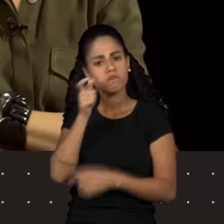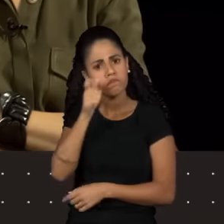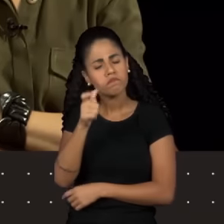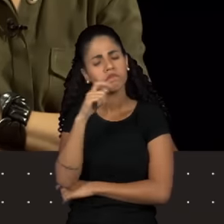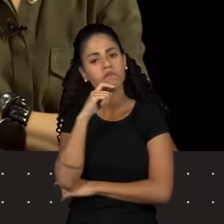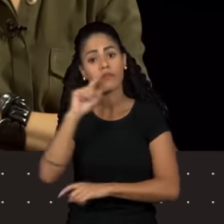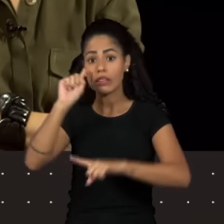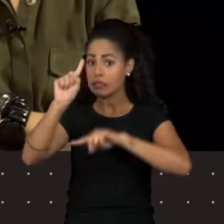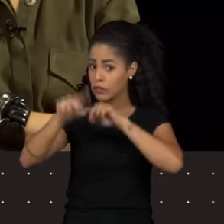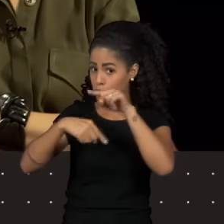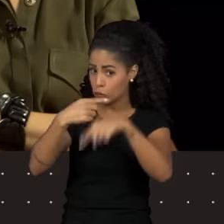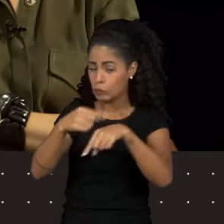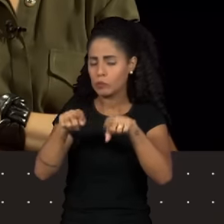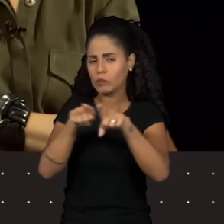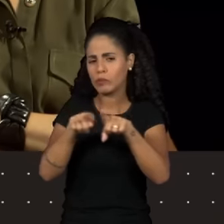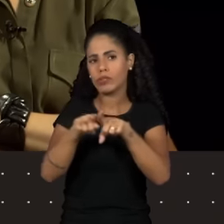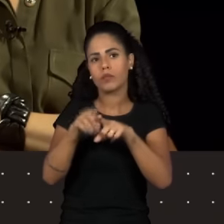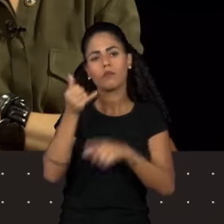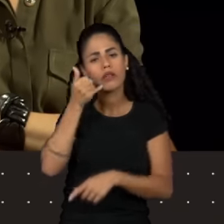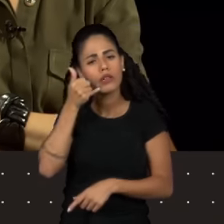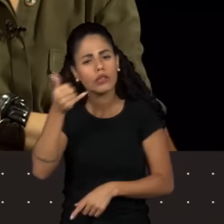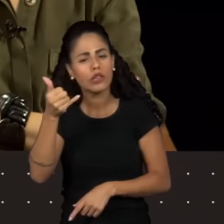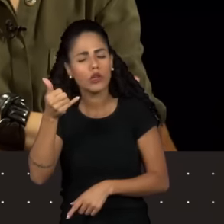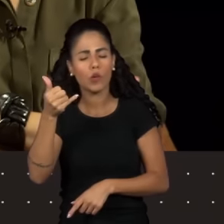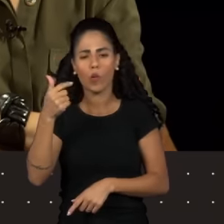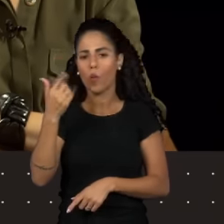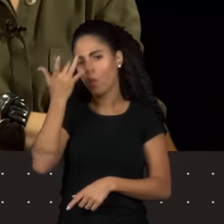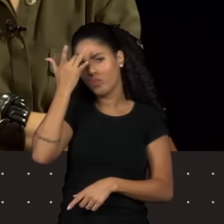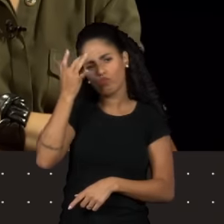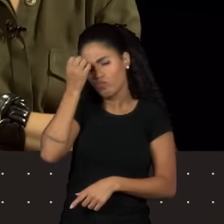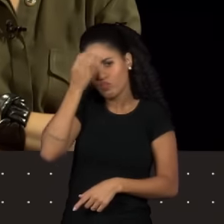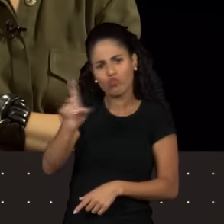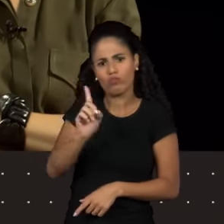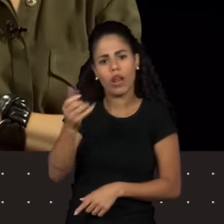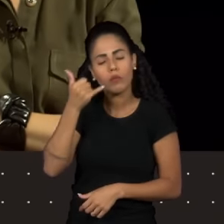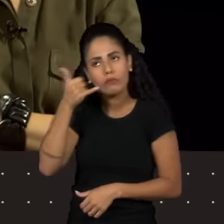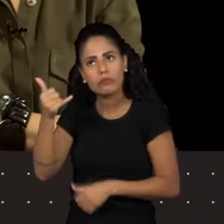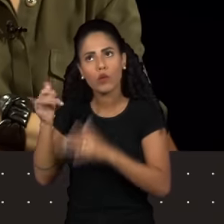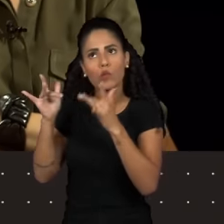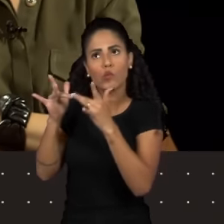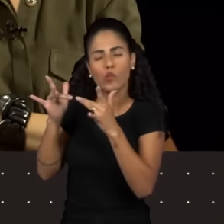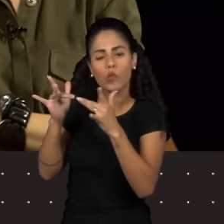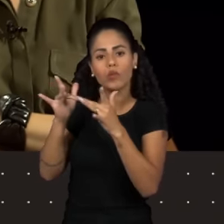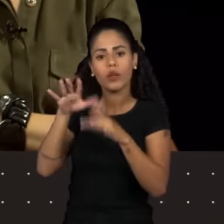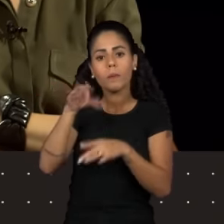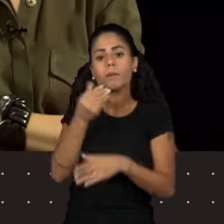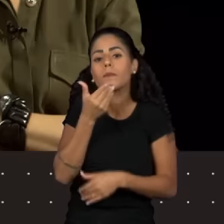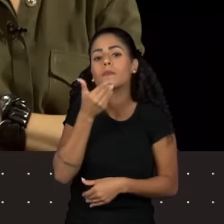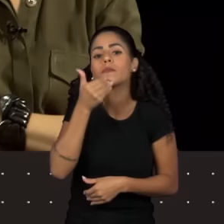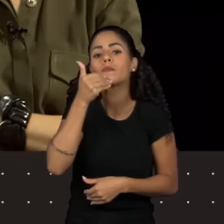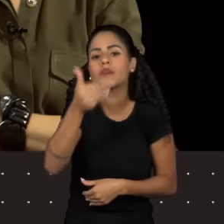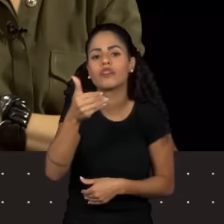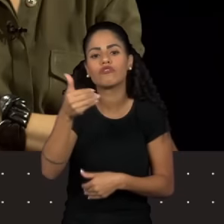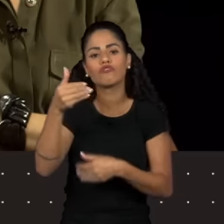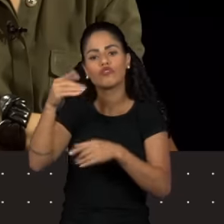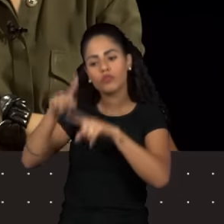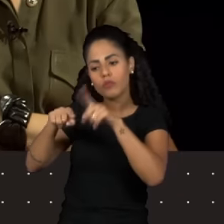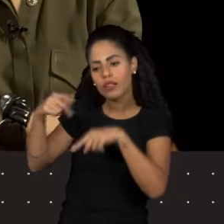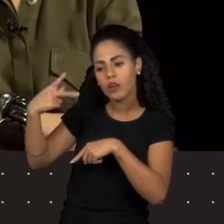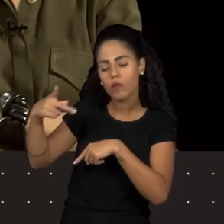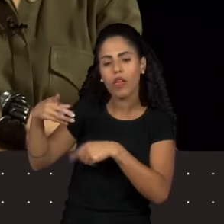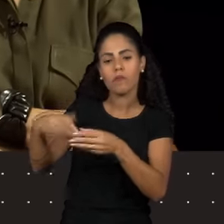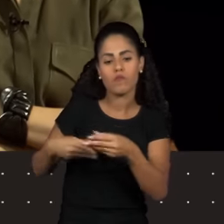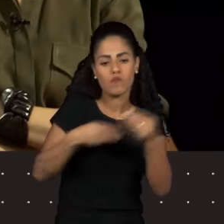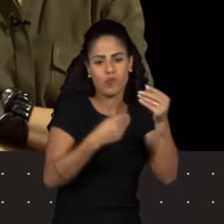acho que logo depois ela me ligou, eu liguei para ela para pegar o material dela, para apresentar para o Jaimon Jardim.